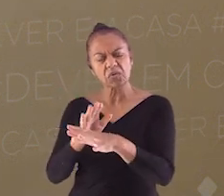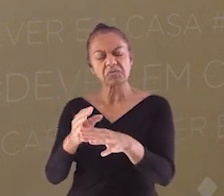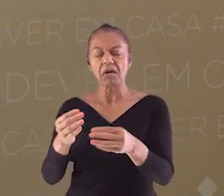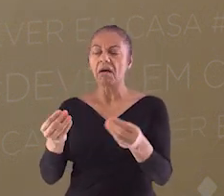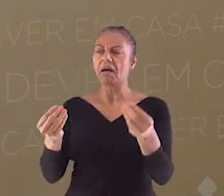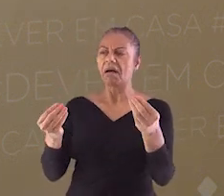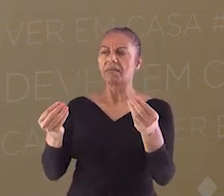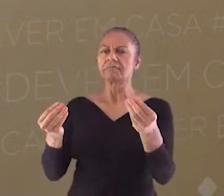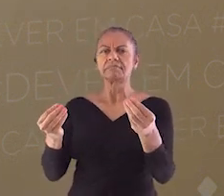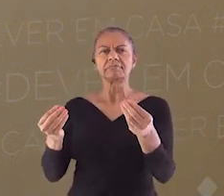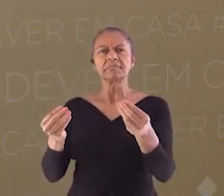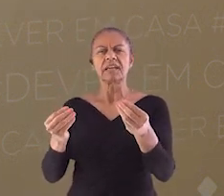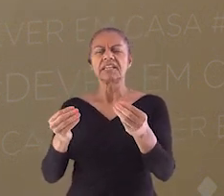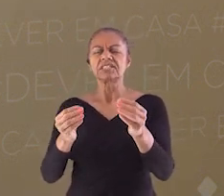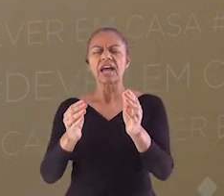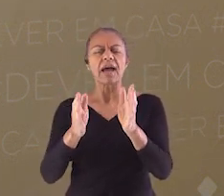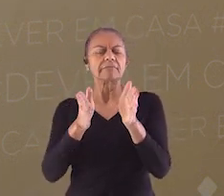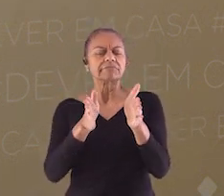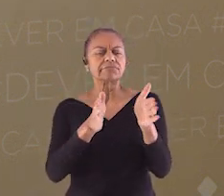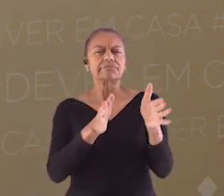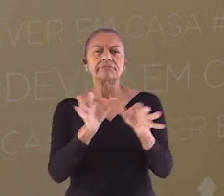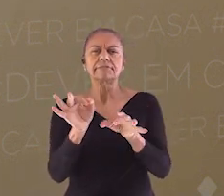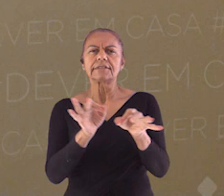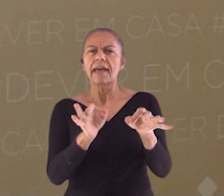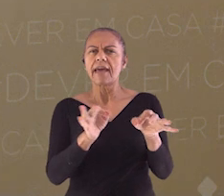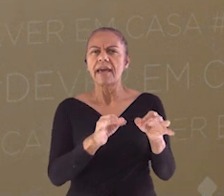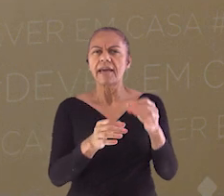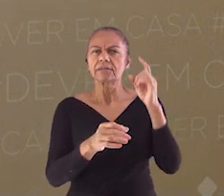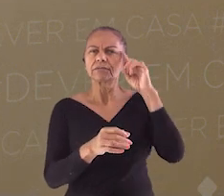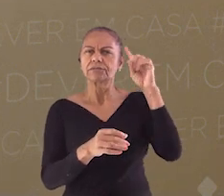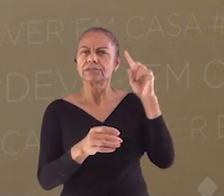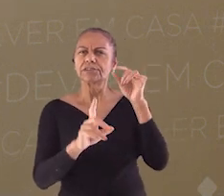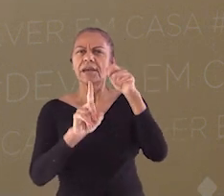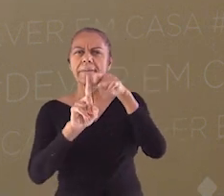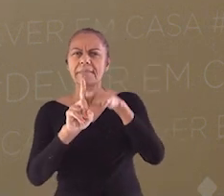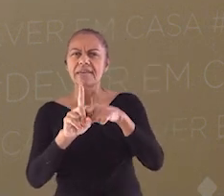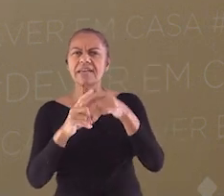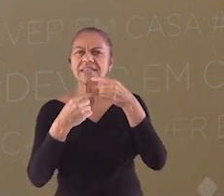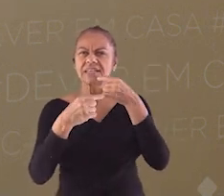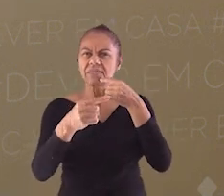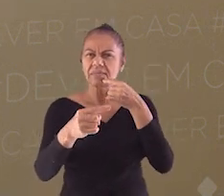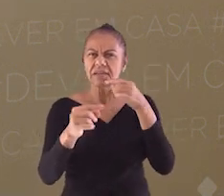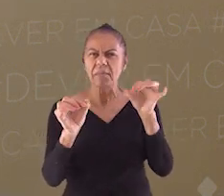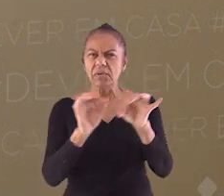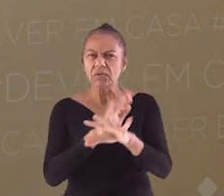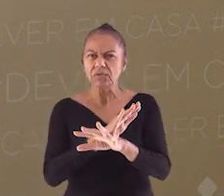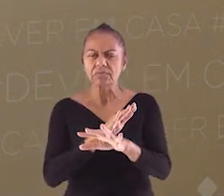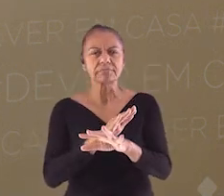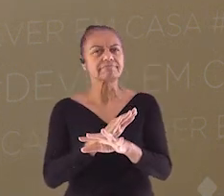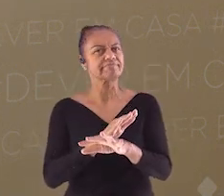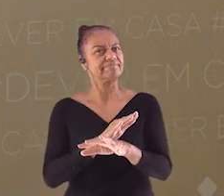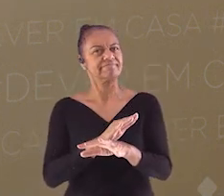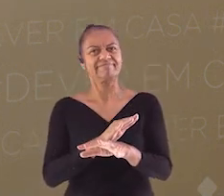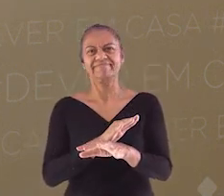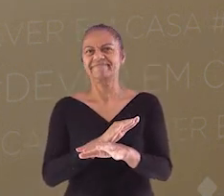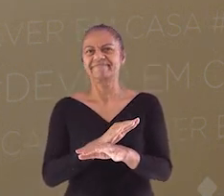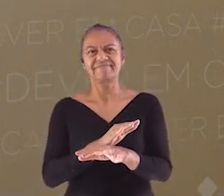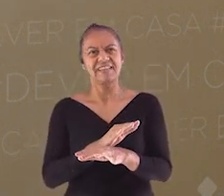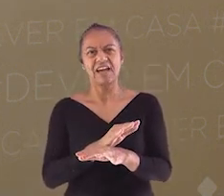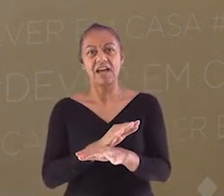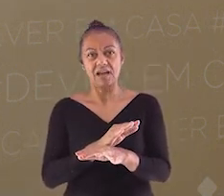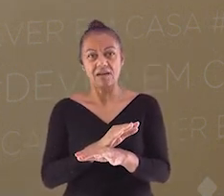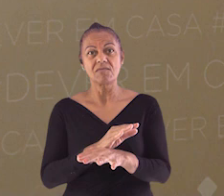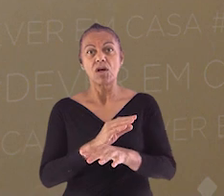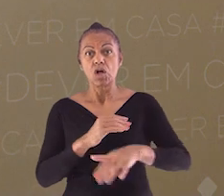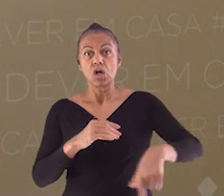os dias e as semanas? Não! Na verdade, para criar o calendário, a humanidade precisou da ajuda